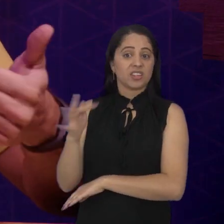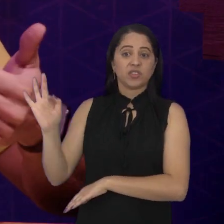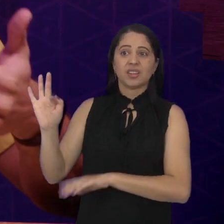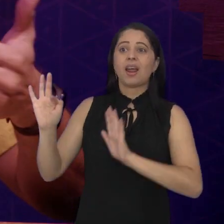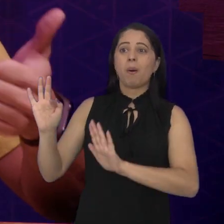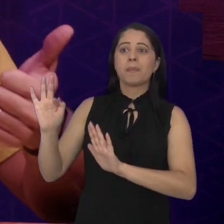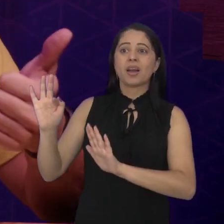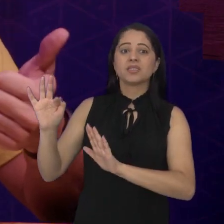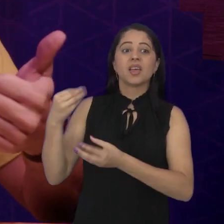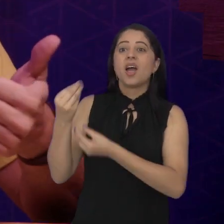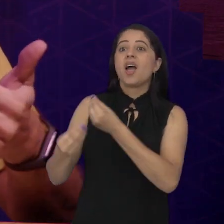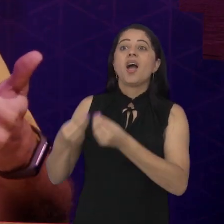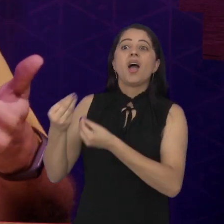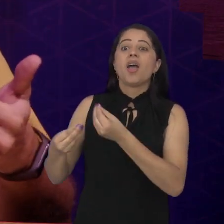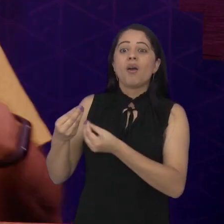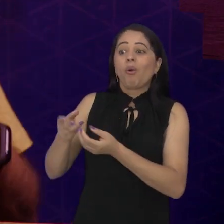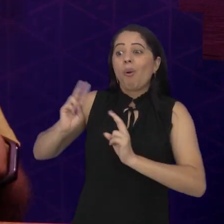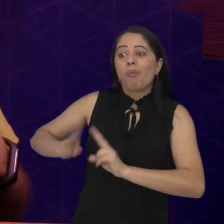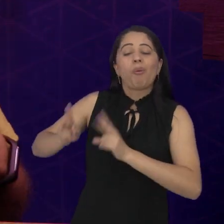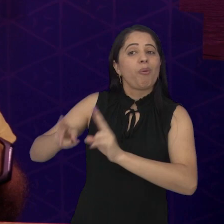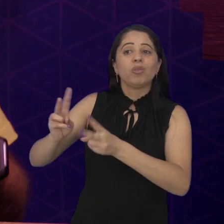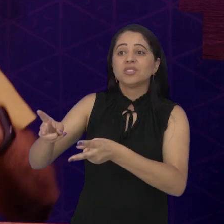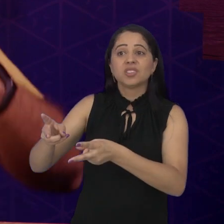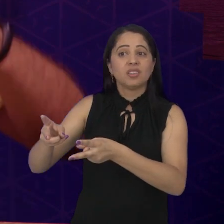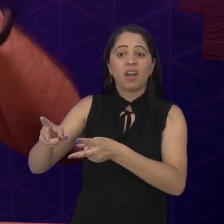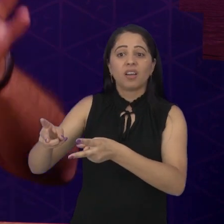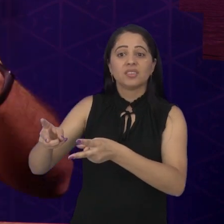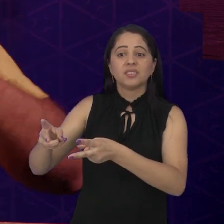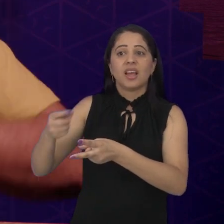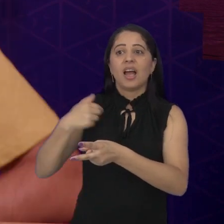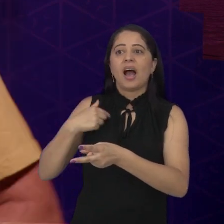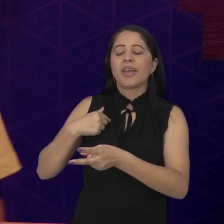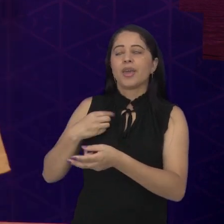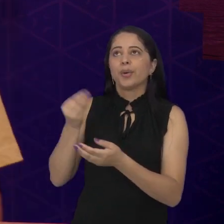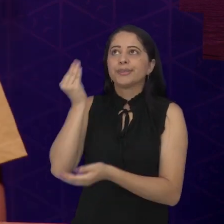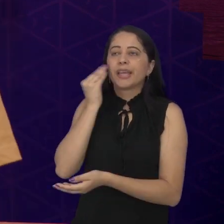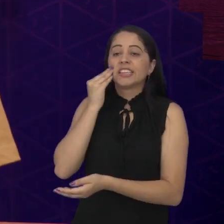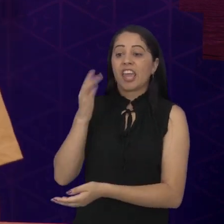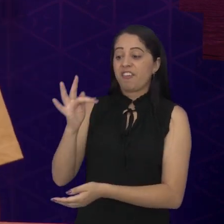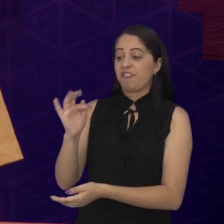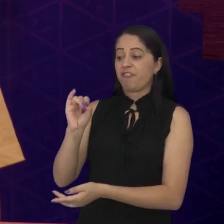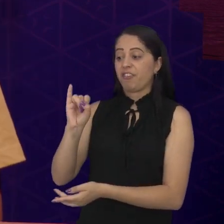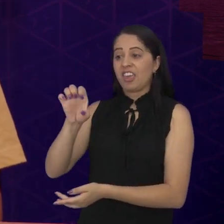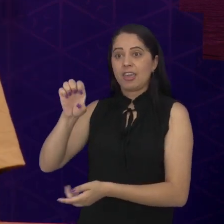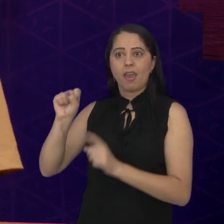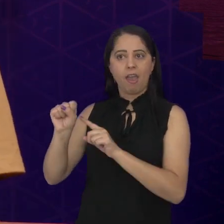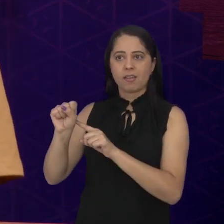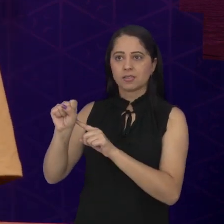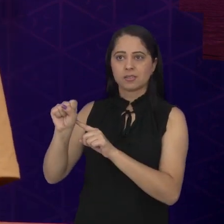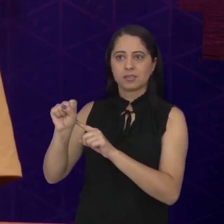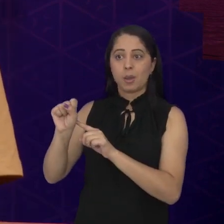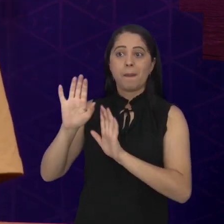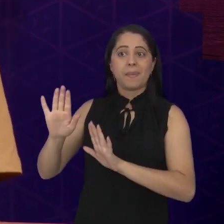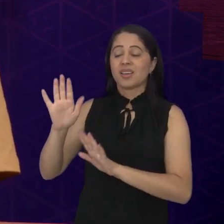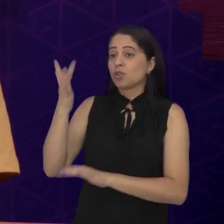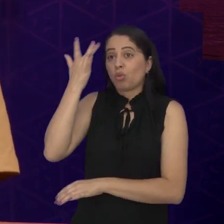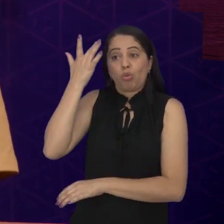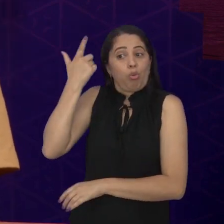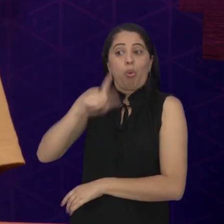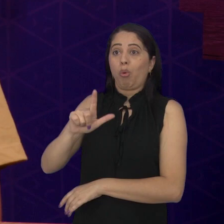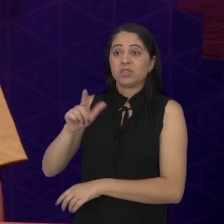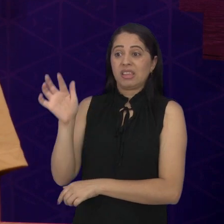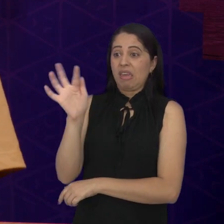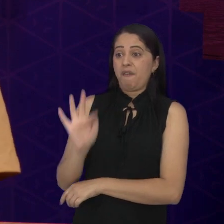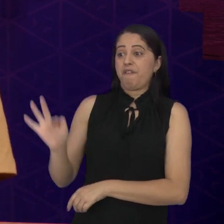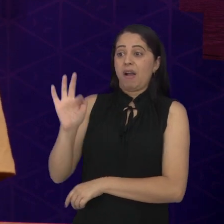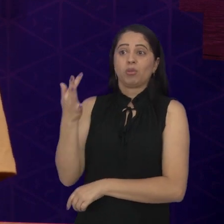não tinha como meu pai me manter em outro lugar. Eu fiz uma faculdade, fiz um FIES e tal. E não precisa ser assim, né? A